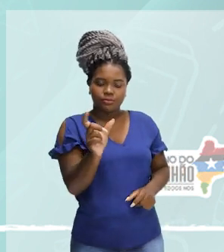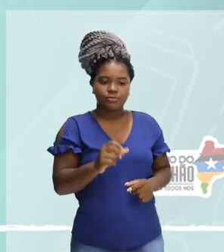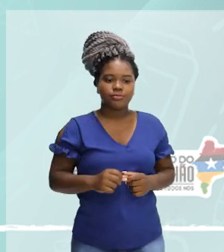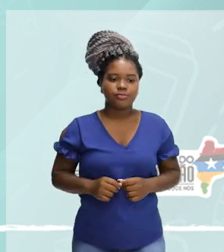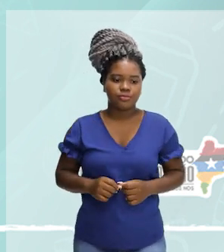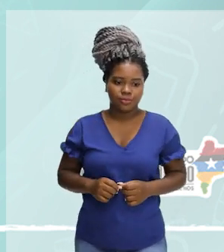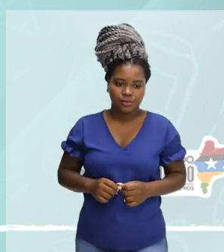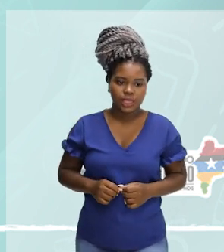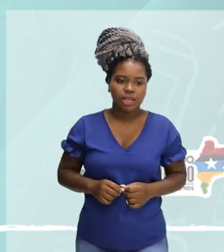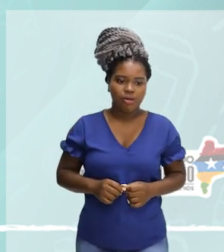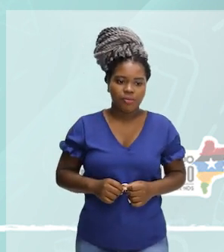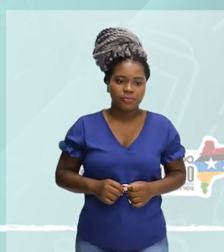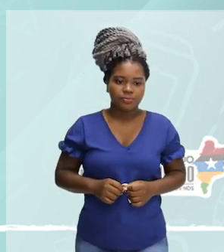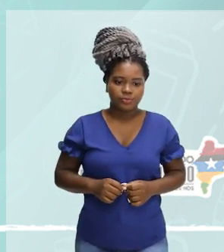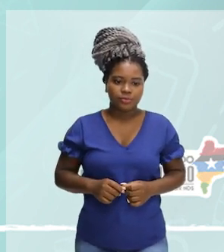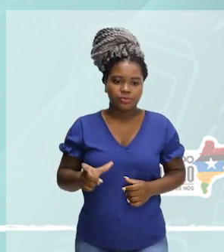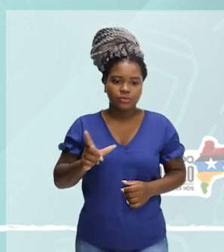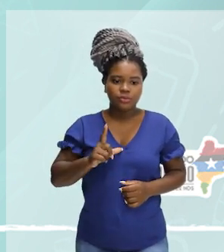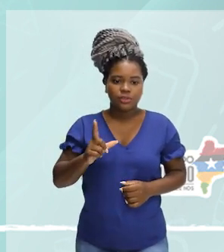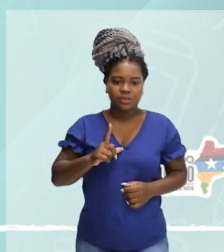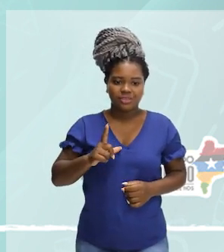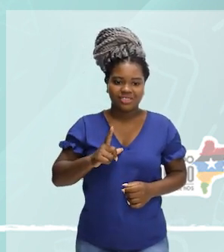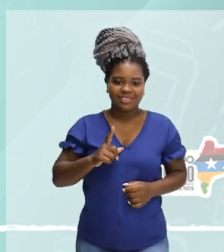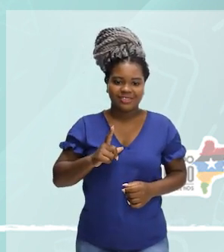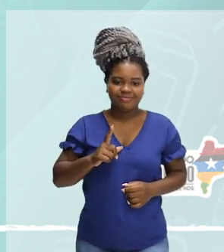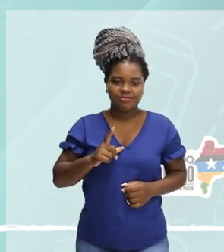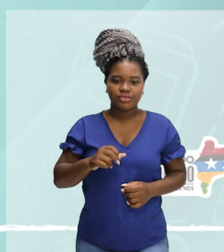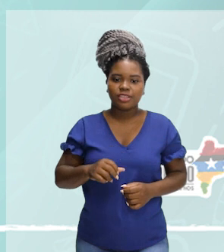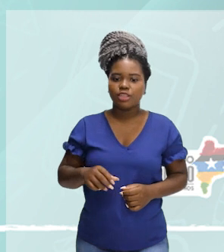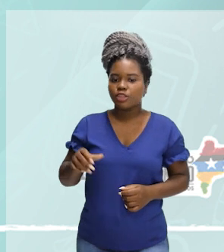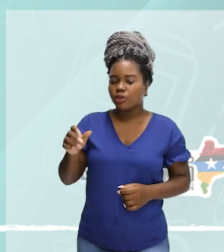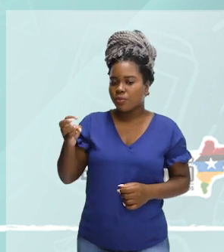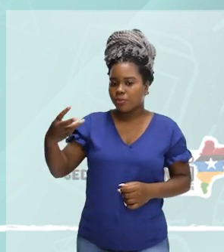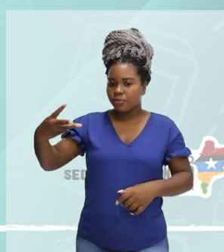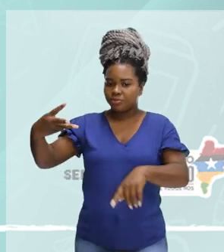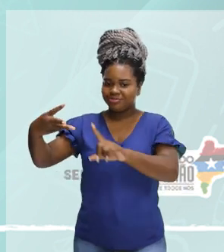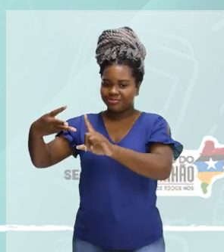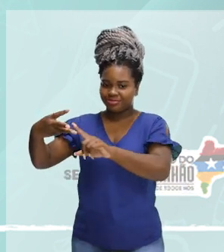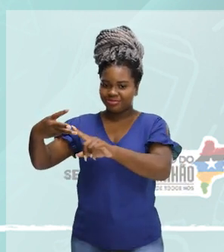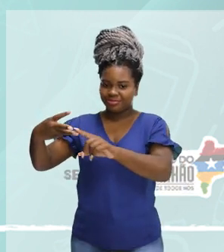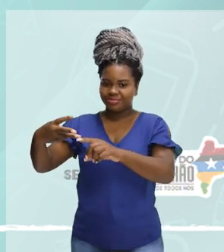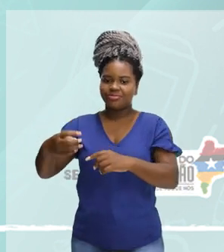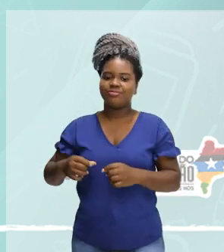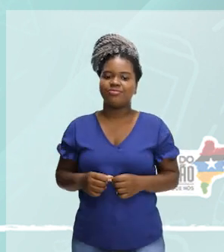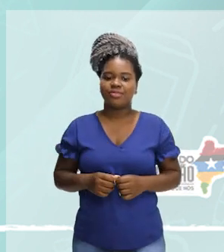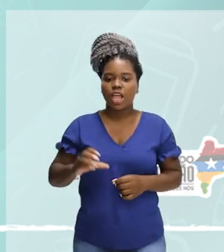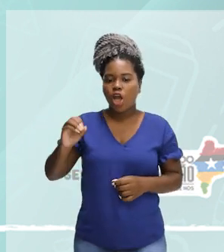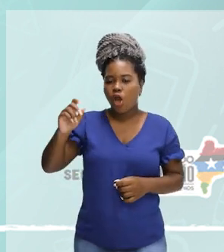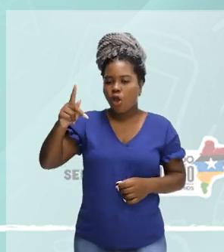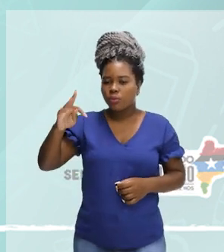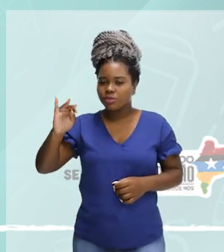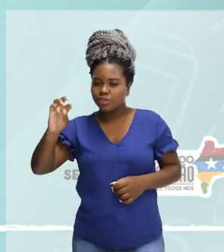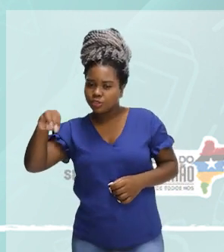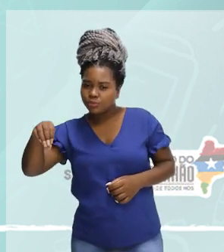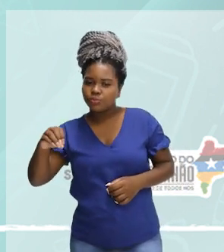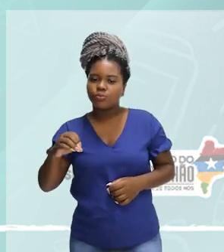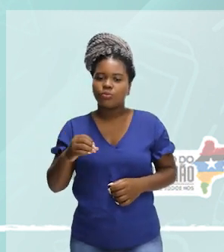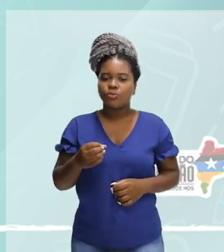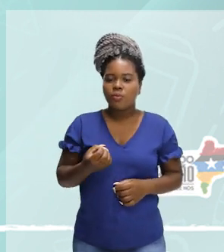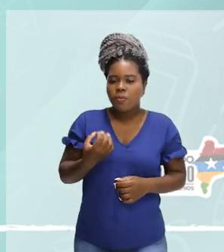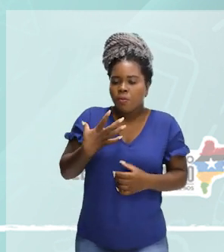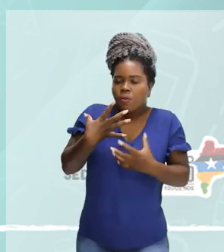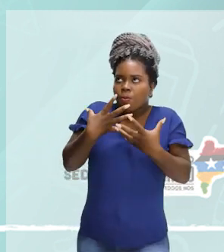utilizar óptimo, bueníssimo, muy bueno, el mejor. Óptimo, bueníssimo,